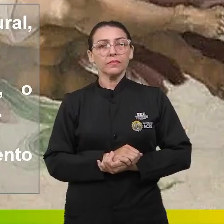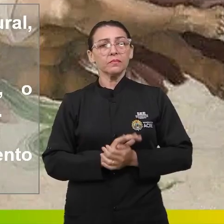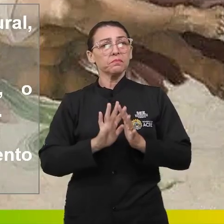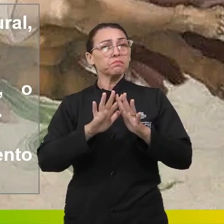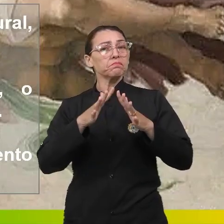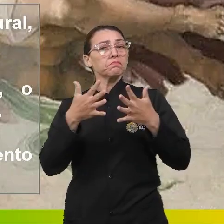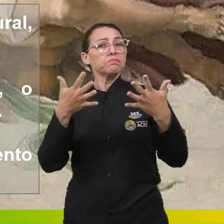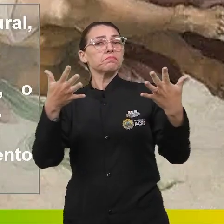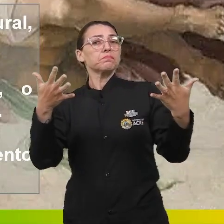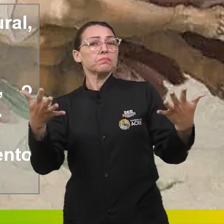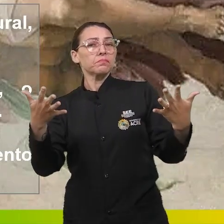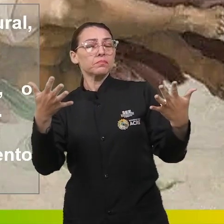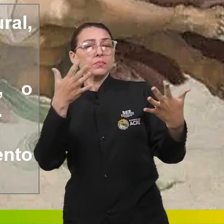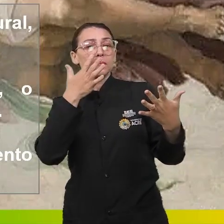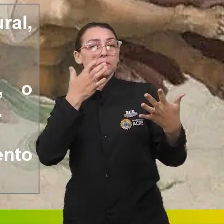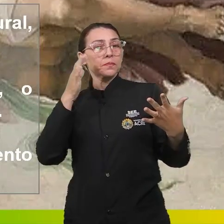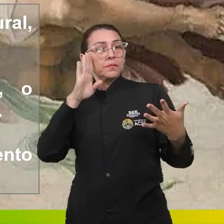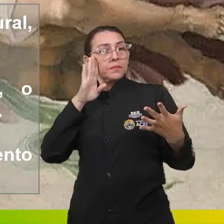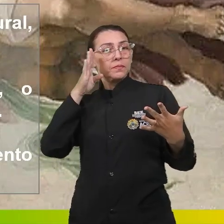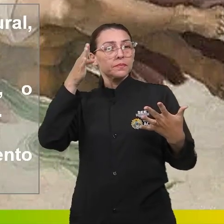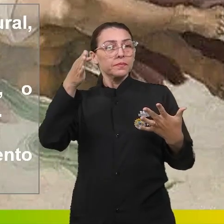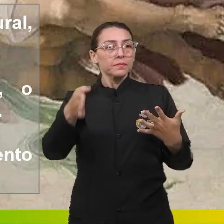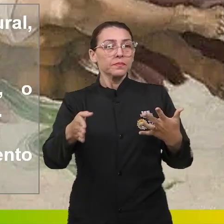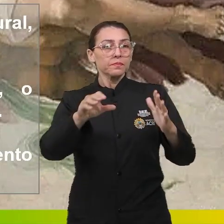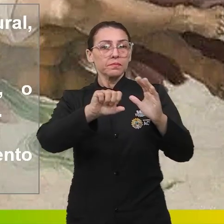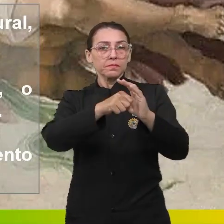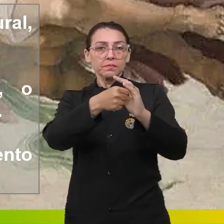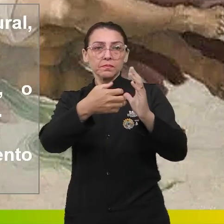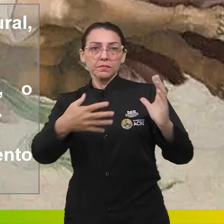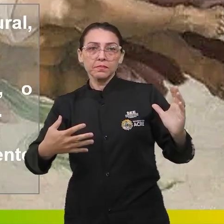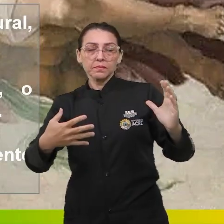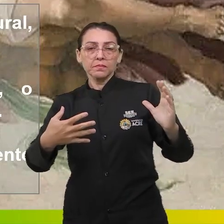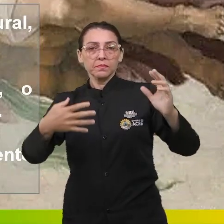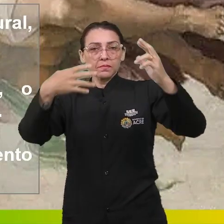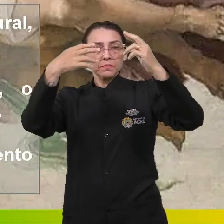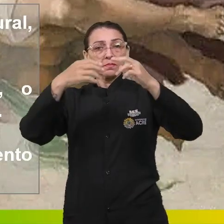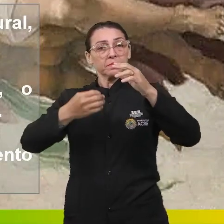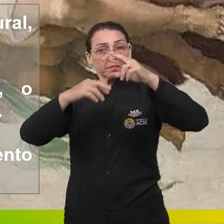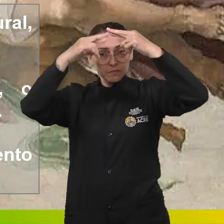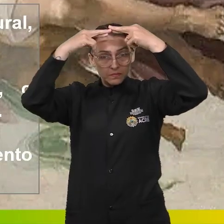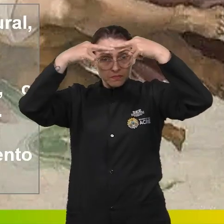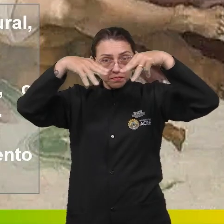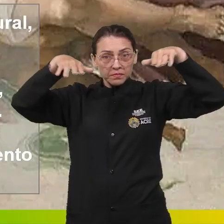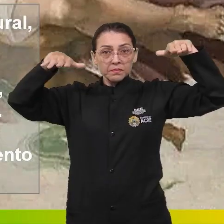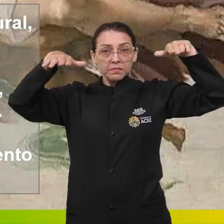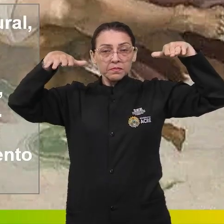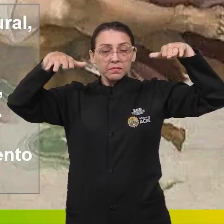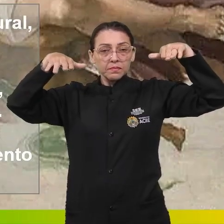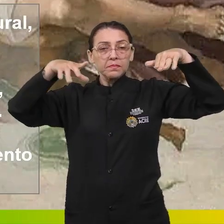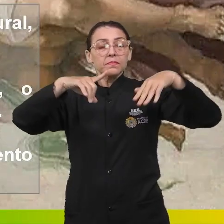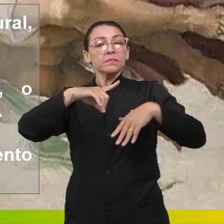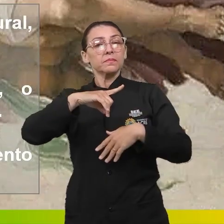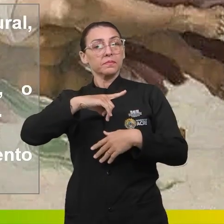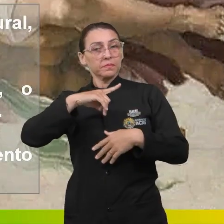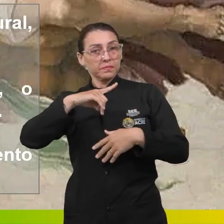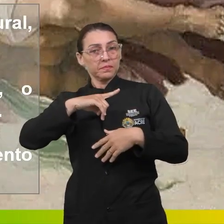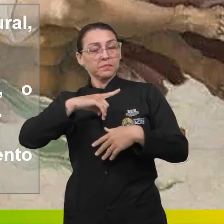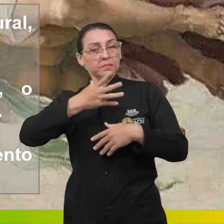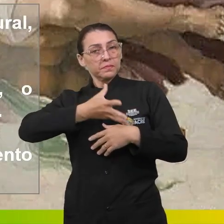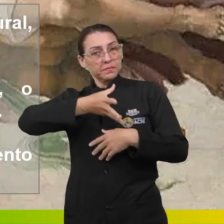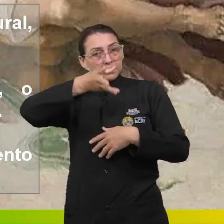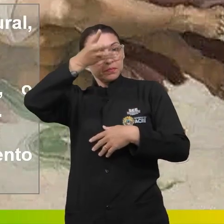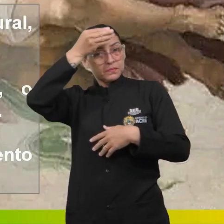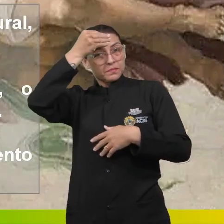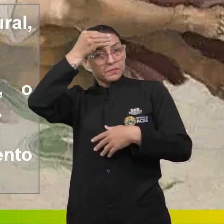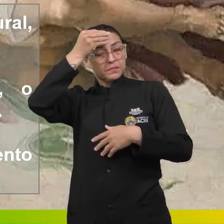Quais são as principais características desse renascimento que vocês têm que ter guardado